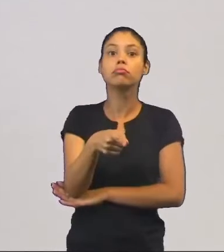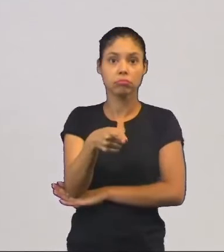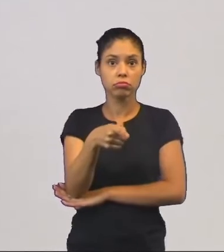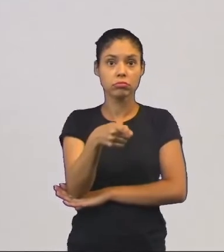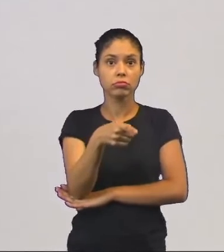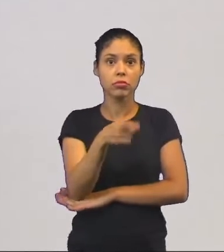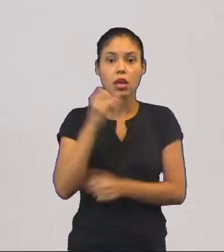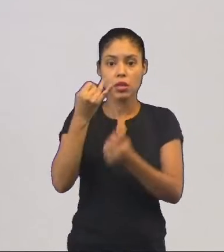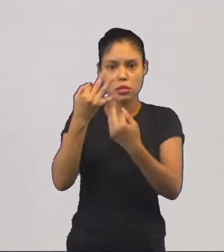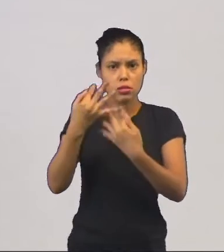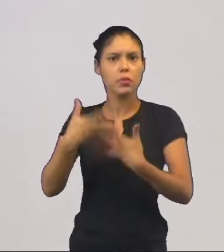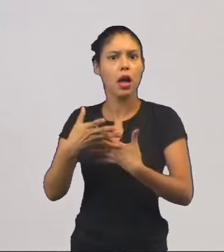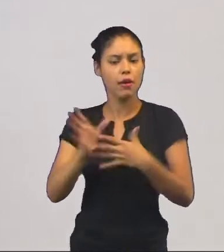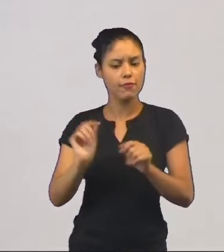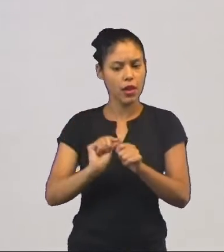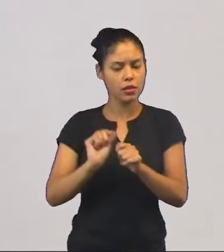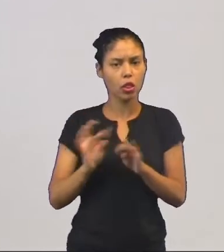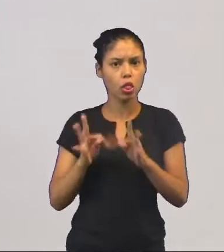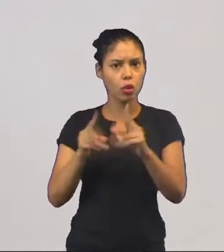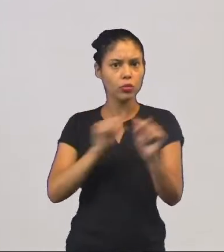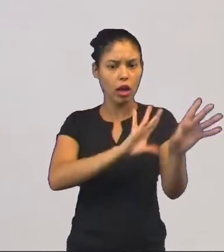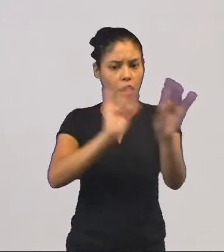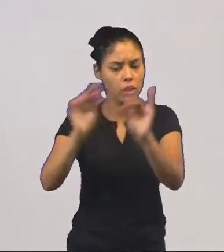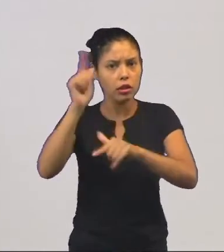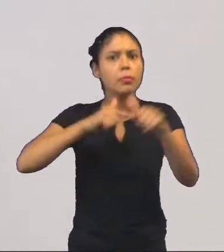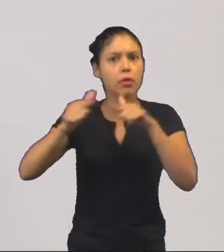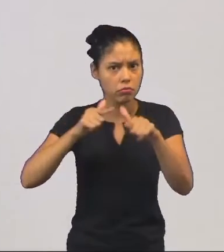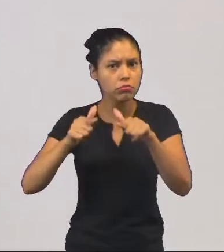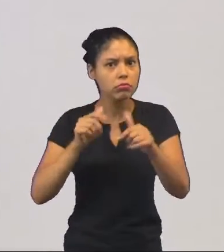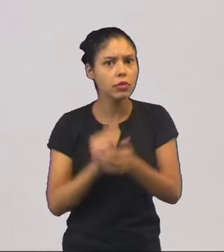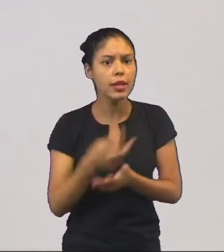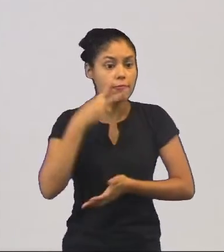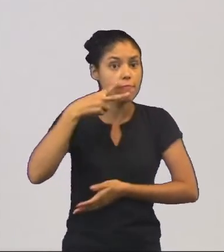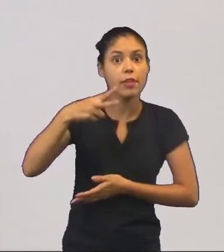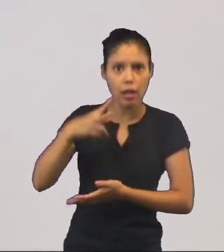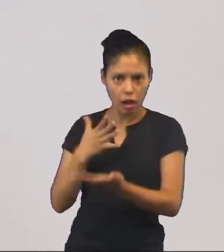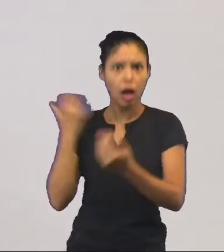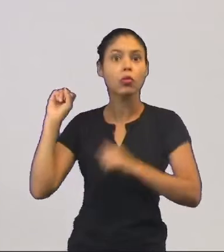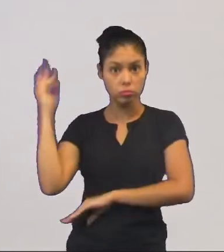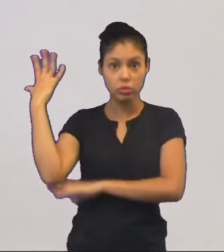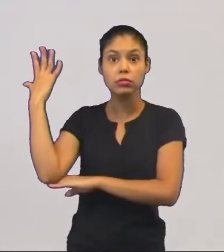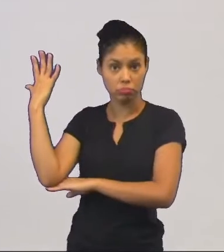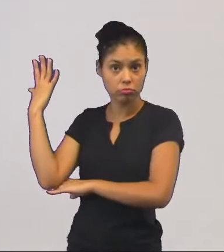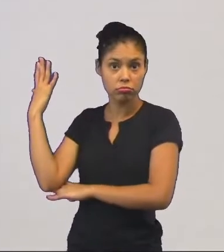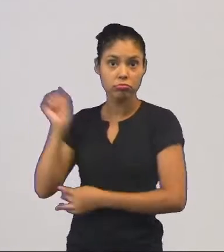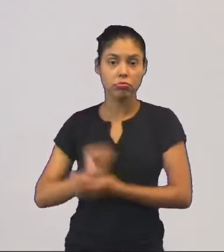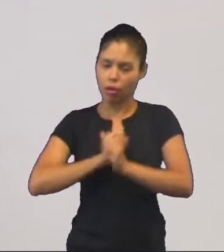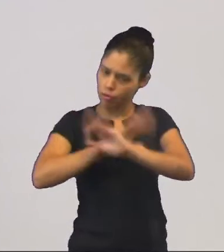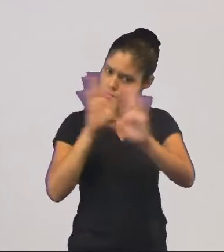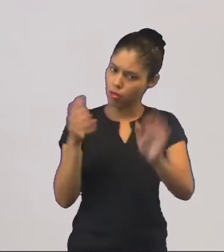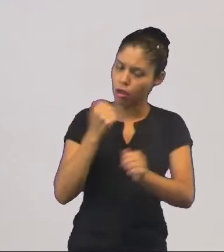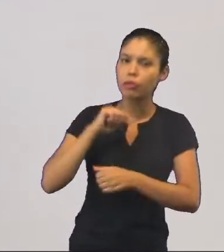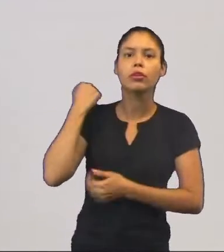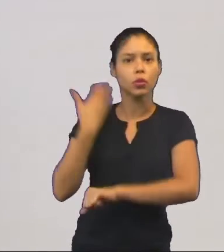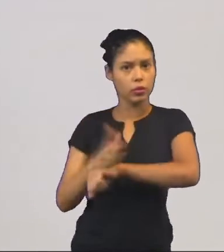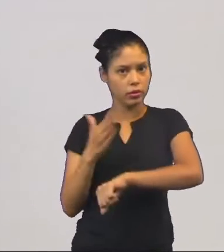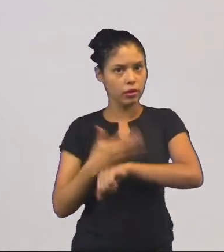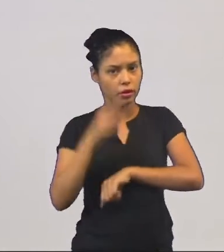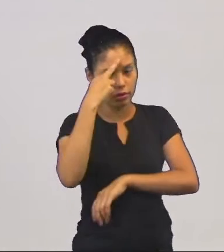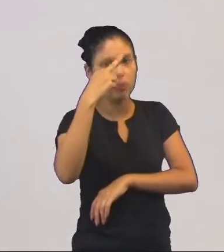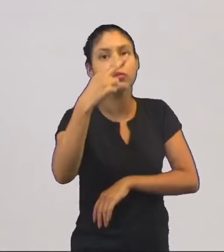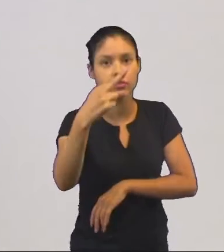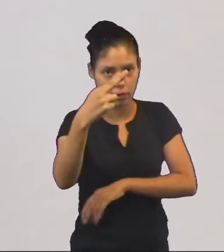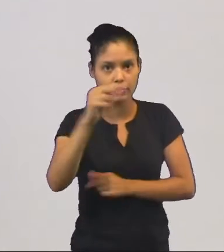para fazer aquela estrutura de trabalho vir a funcionar. É claro que o exercício da